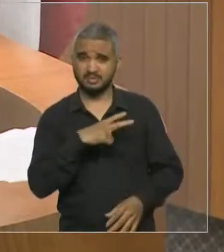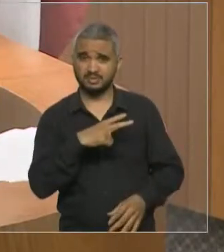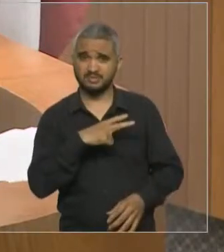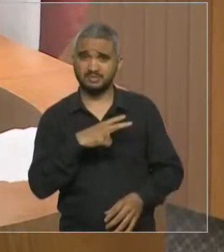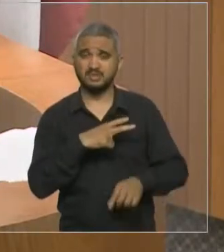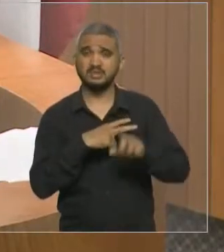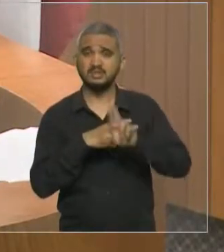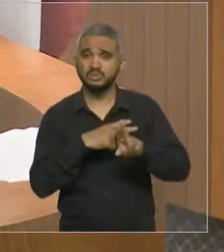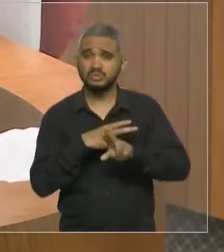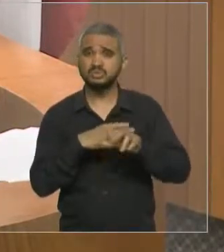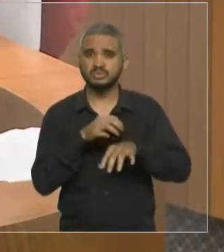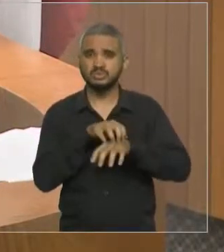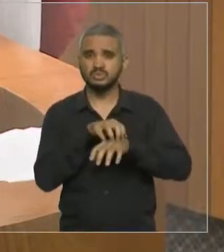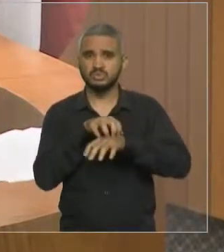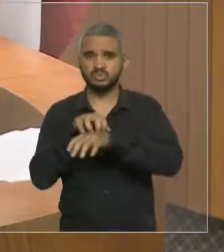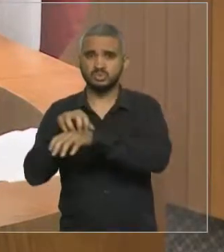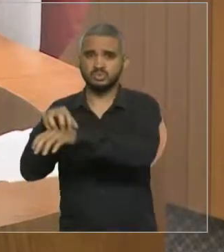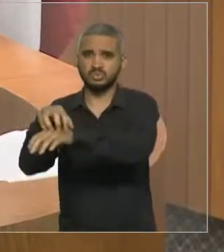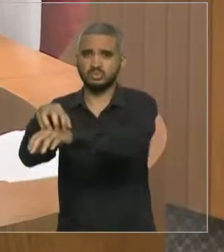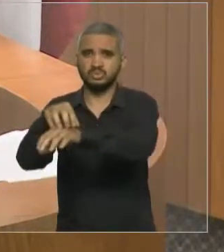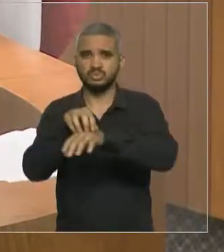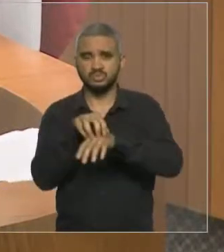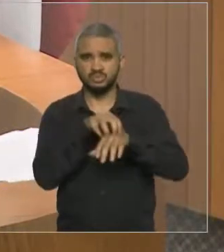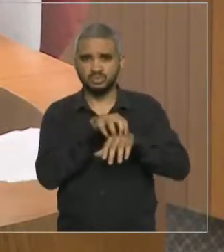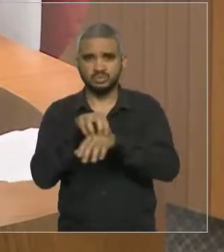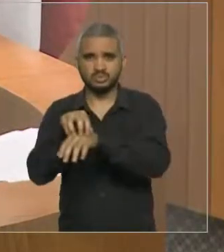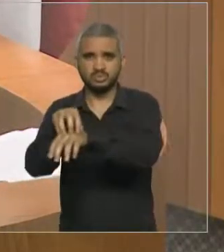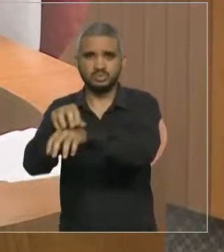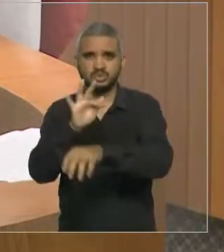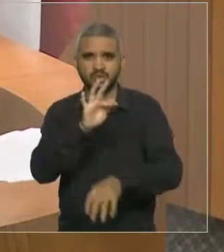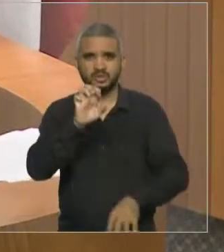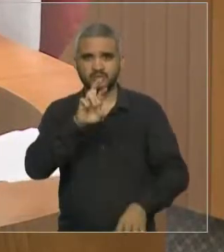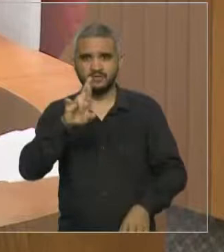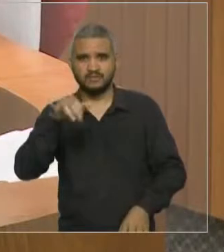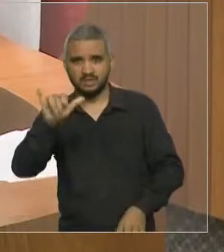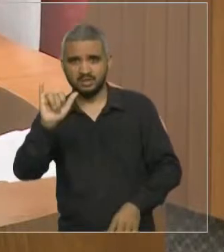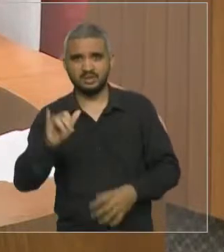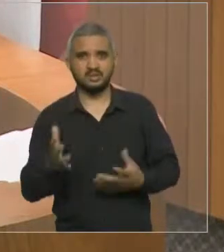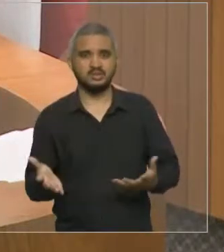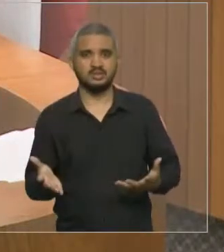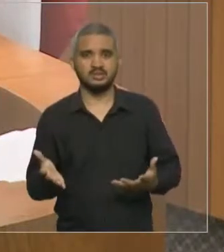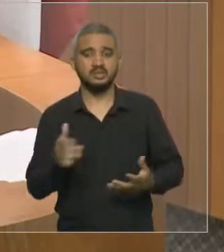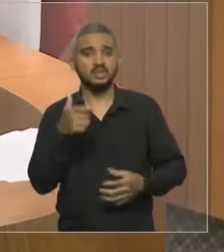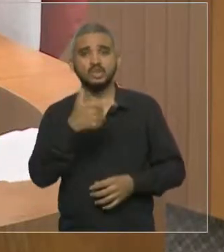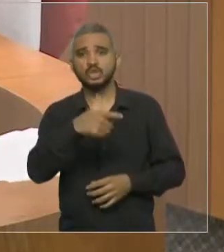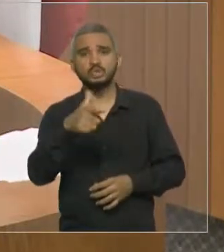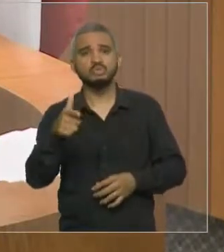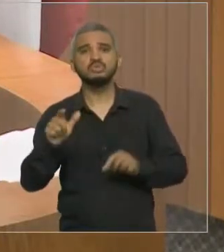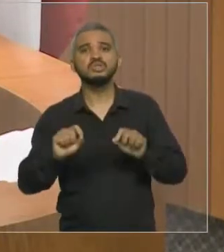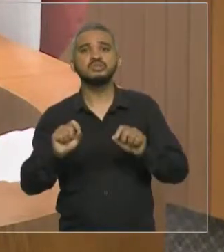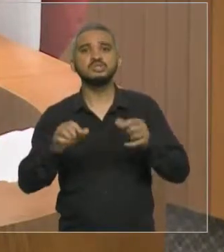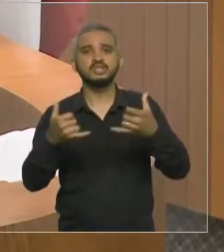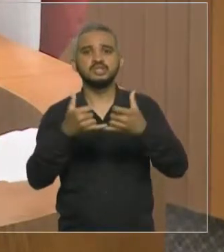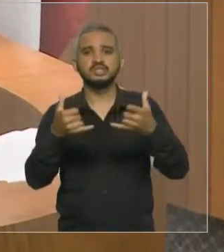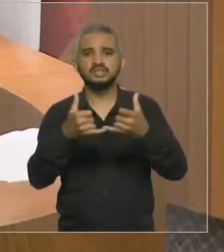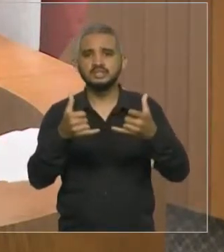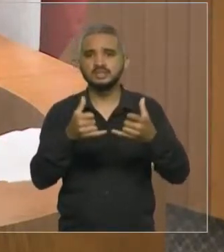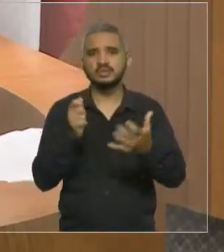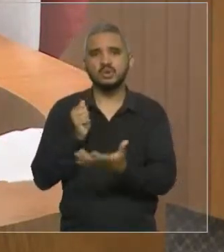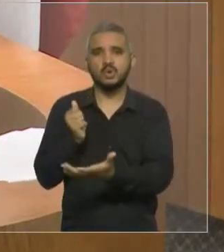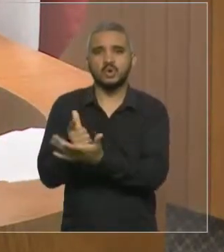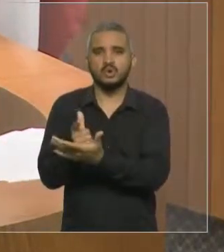não têm até hoje um site que você consegue fazer a compra do bilhete com antecedência e aí às vezes